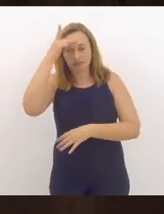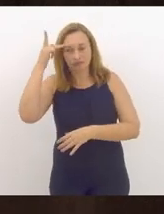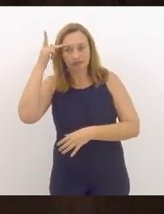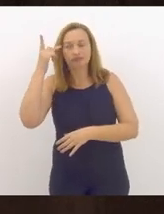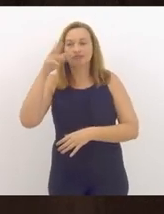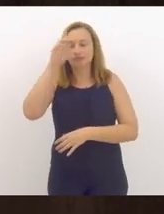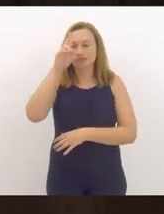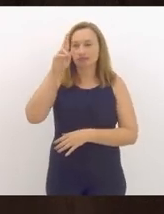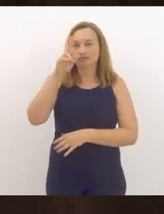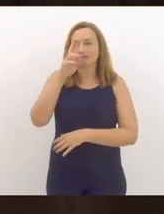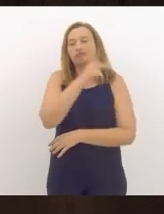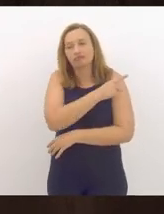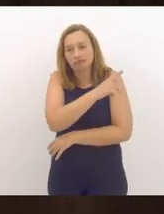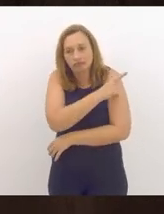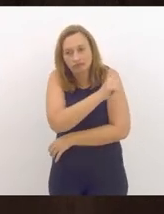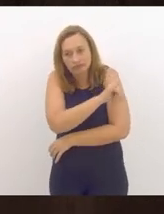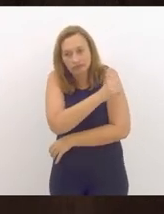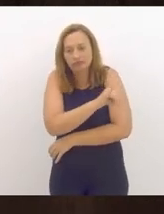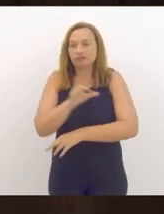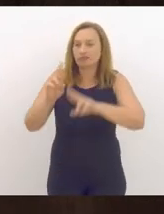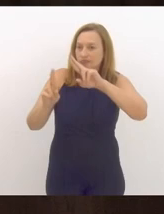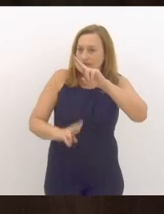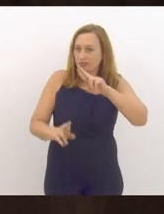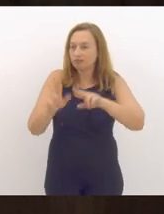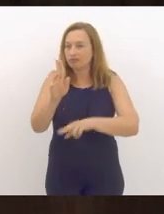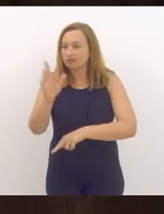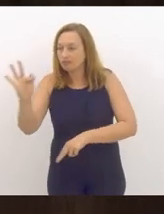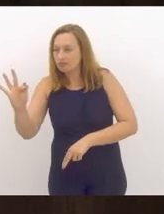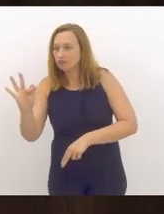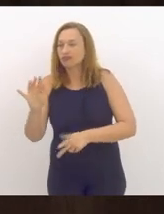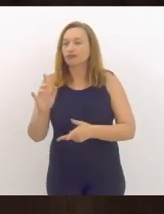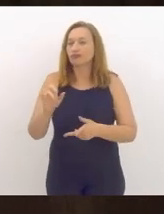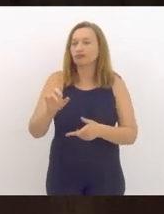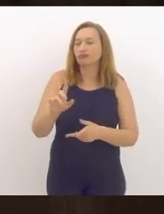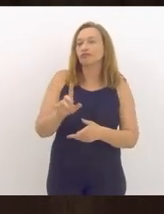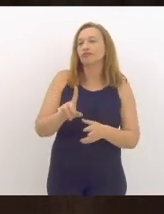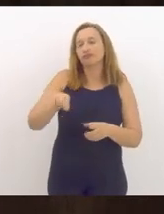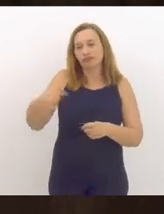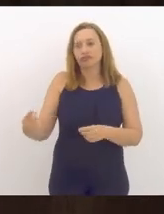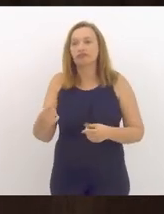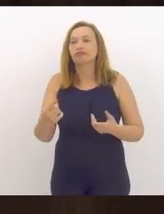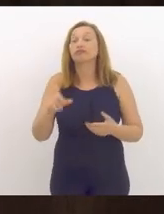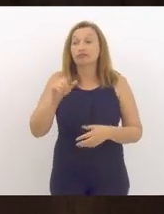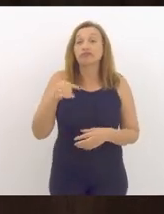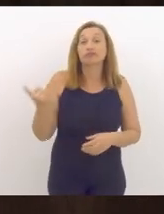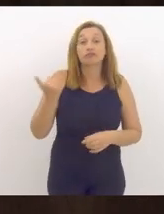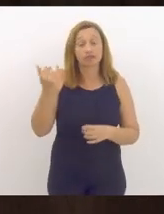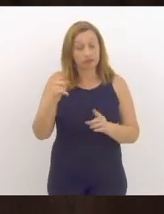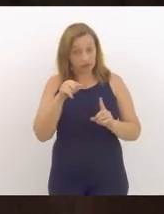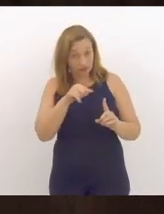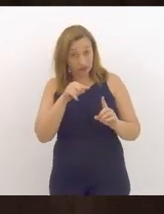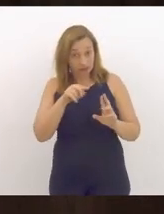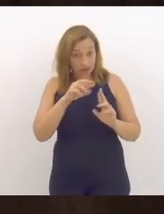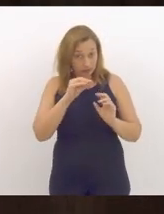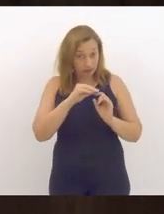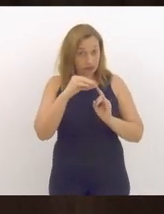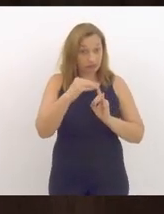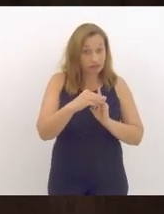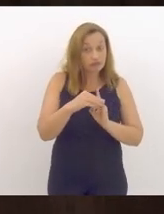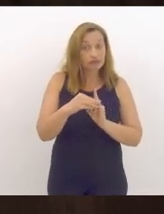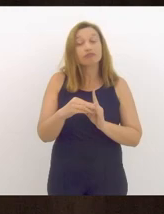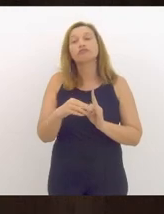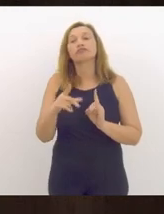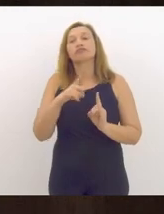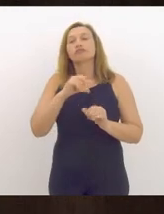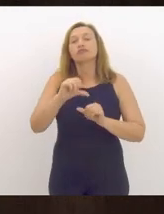a UENF, a UF, a UFRJ, entre tantas outras. Esta, especificamente, foi muito importante, tendo em vista que houve